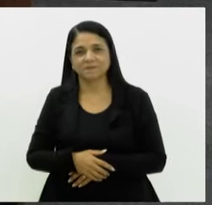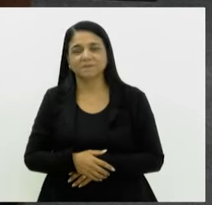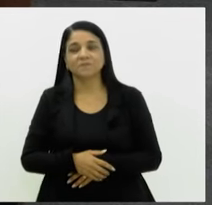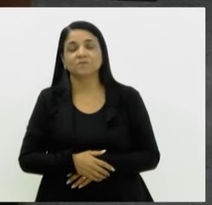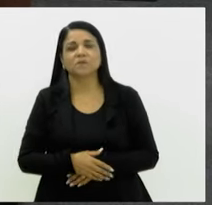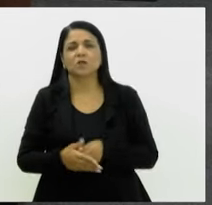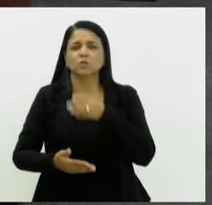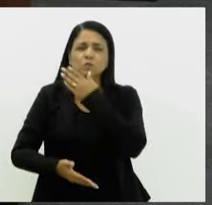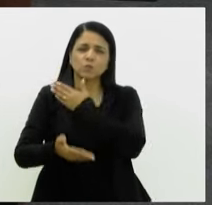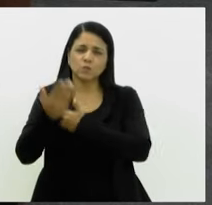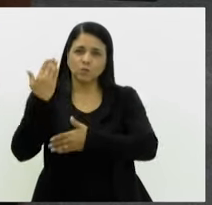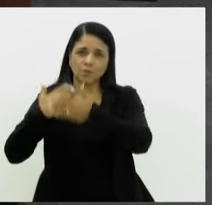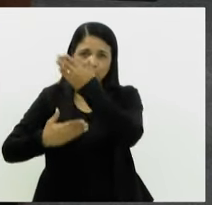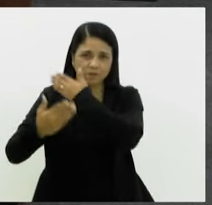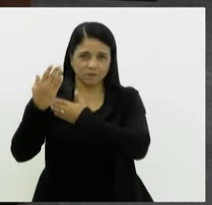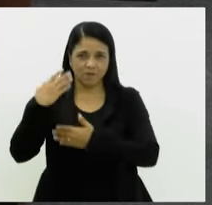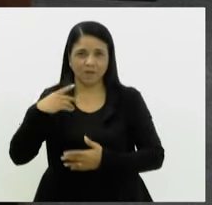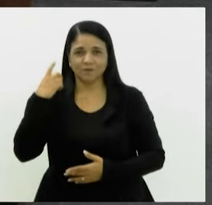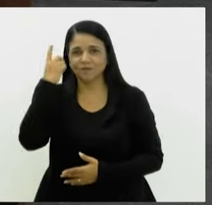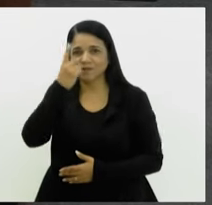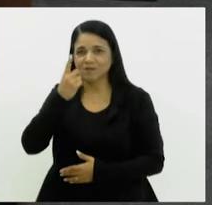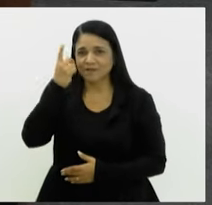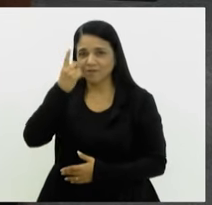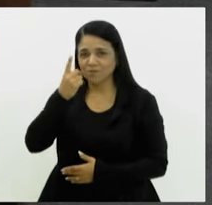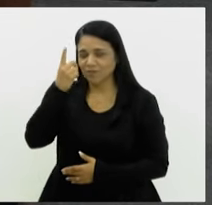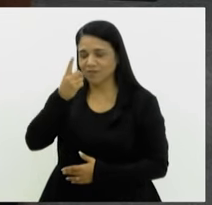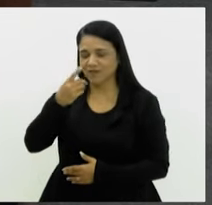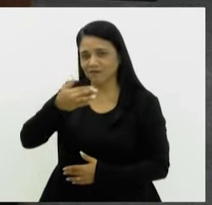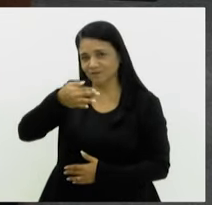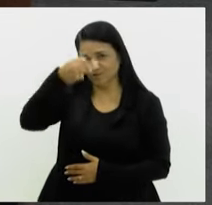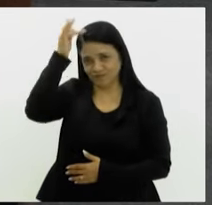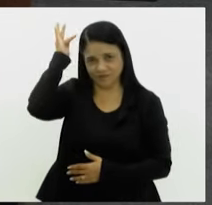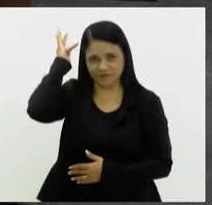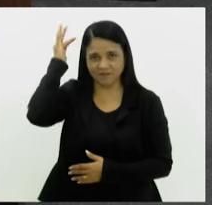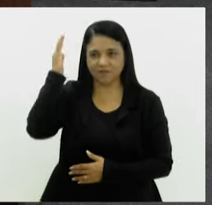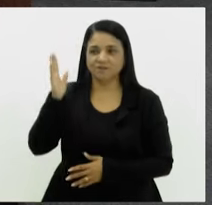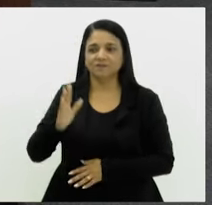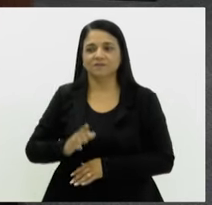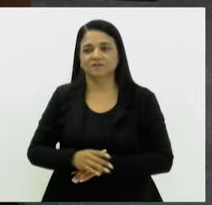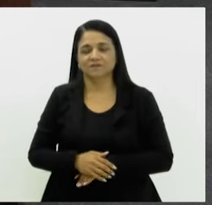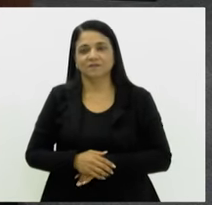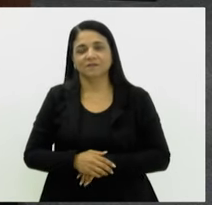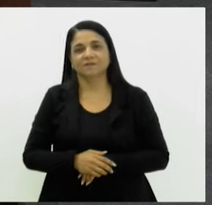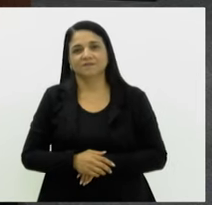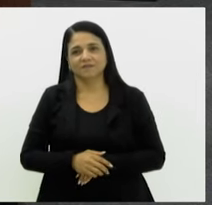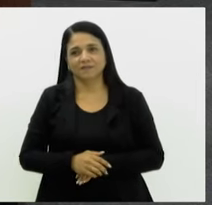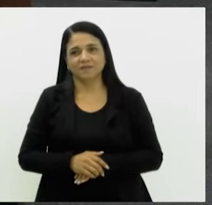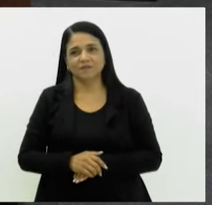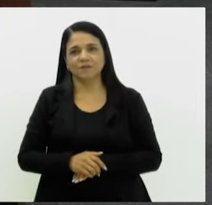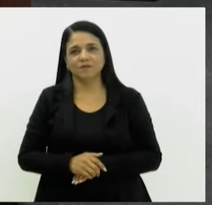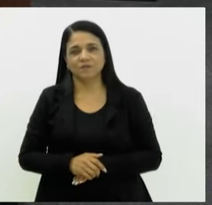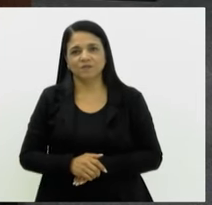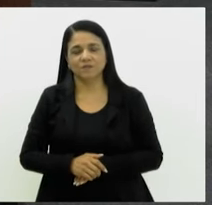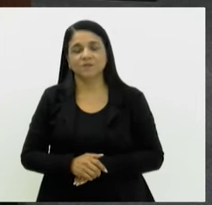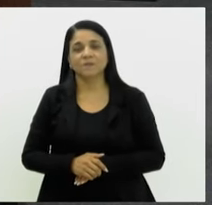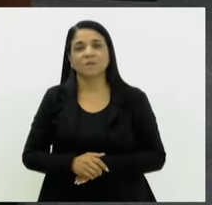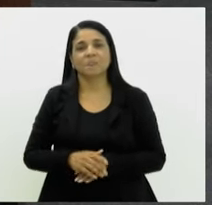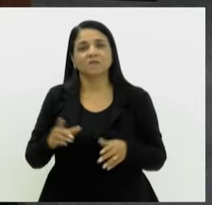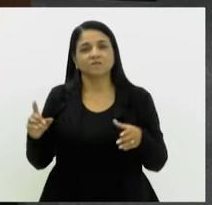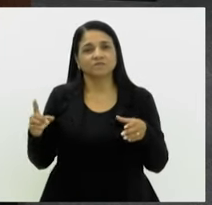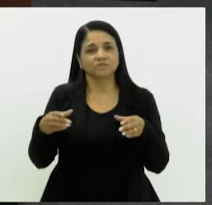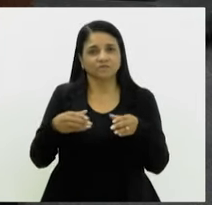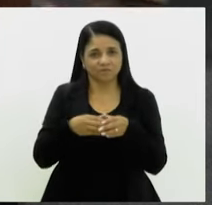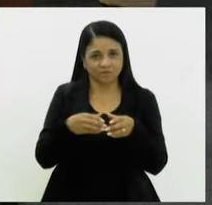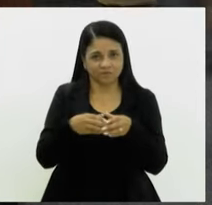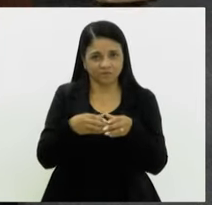passado, deputado eco-espiritual Fred Pacheco, nós incluímos representação da Assembleia, lá